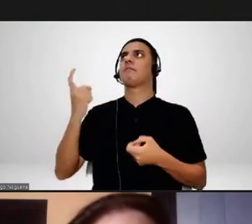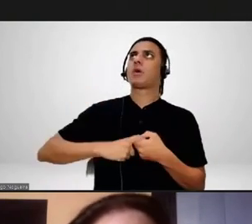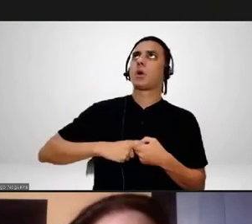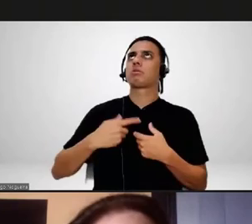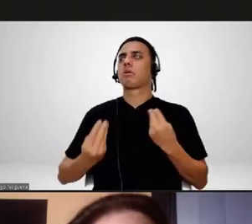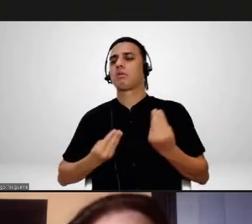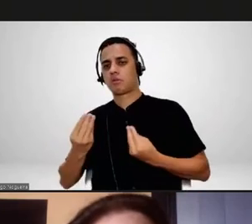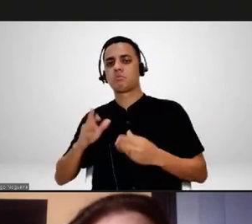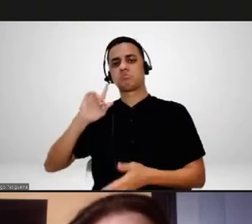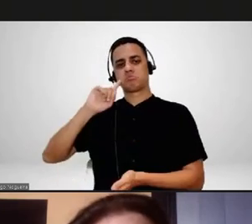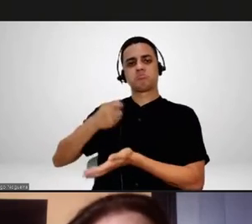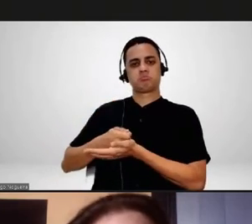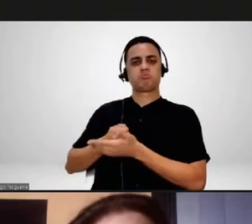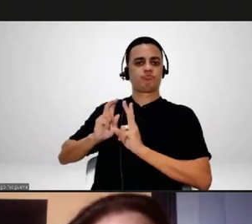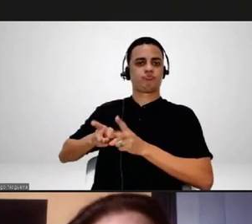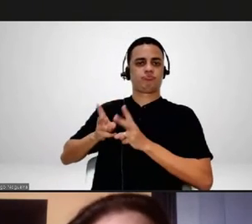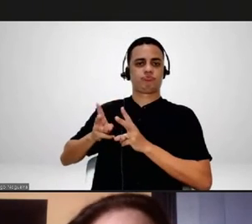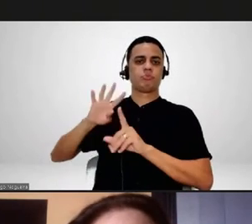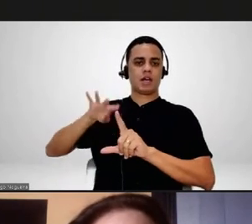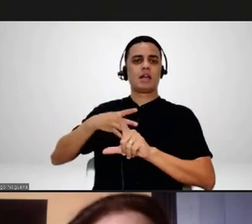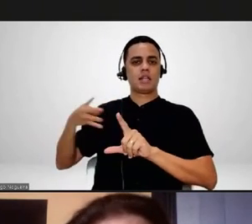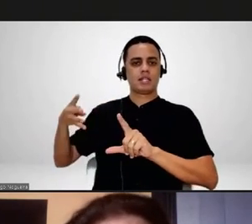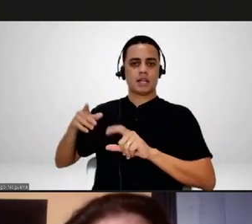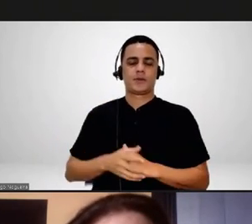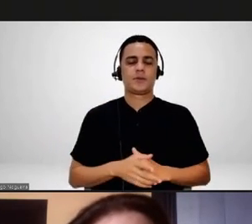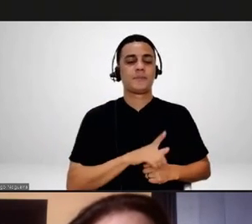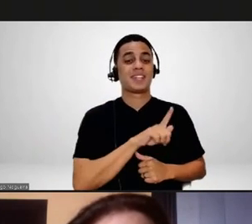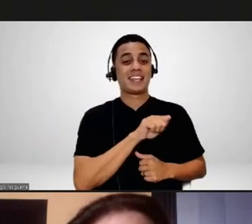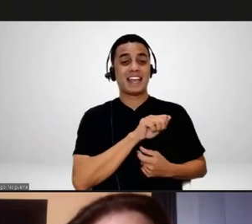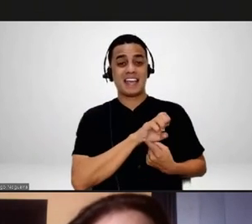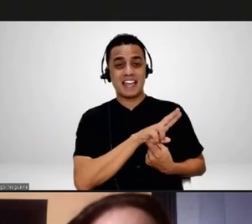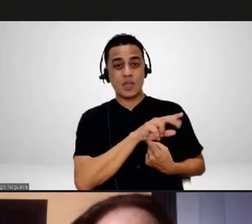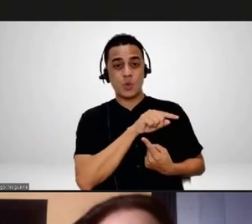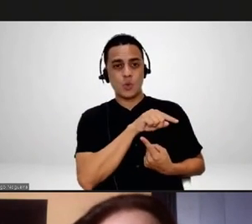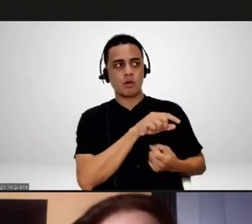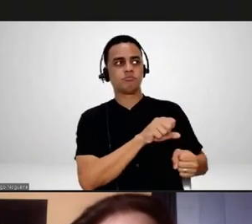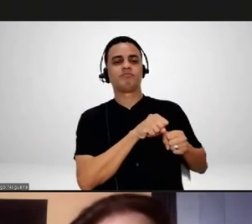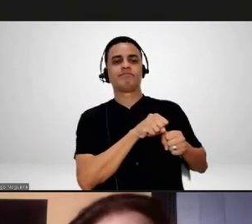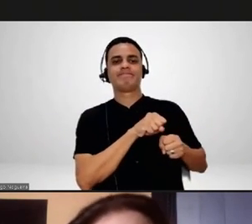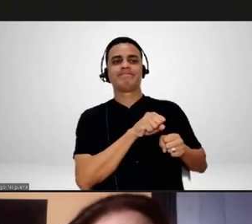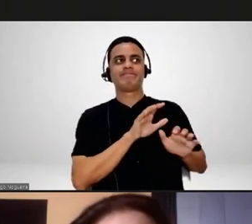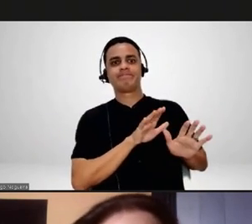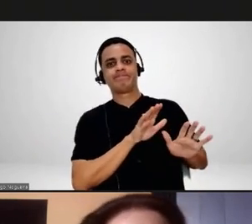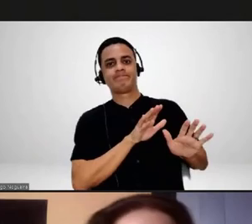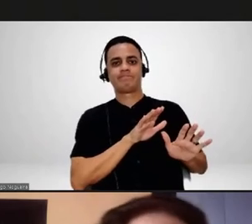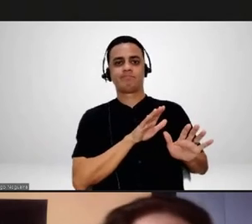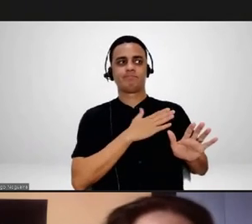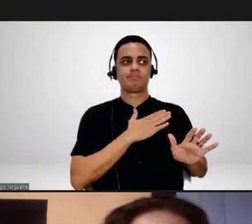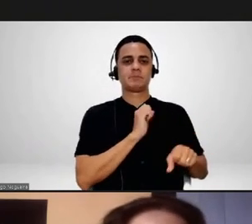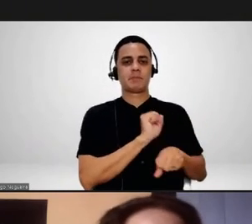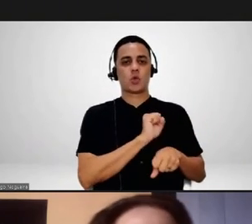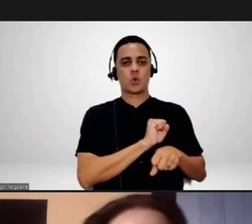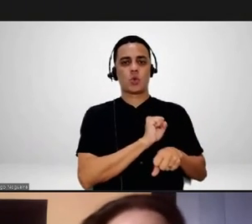tal, decidiu manter o calendário, não é? A HEU segurou um pouco no susto, né? E acabou